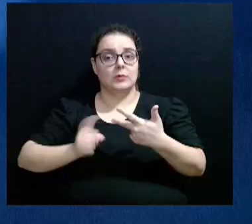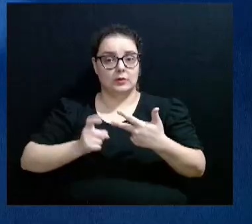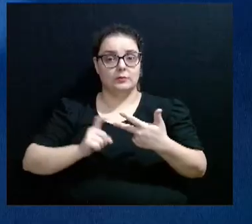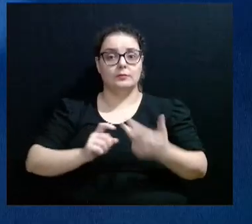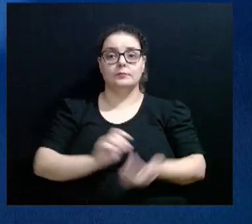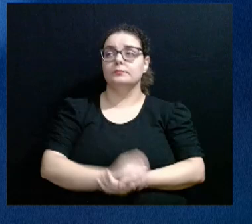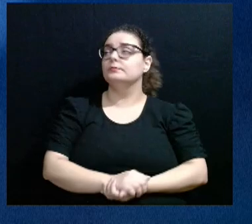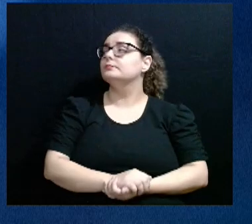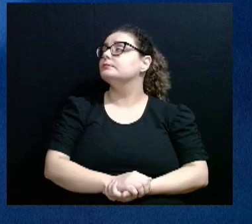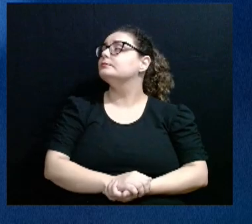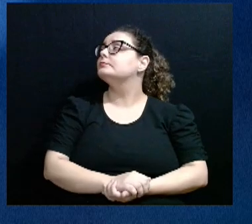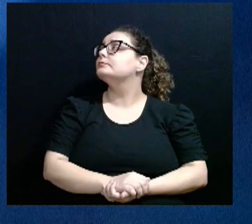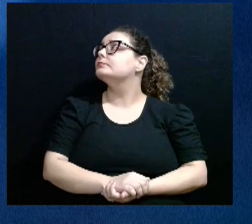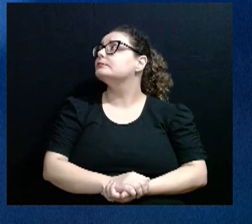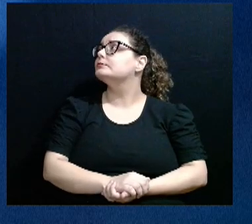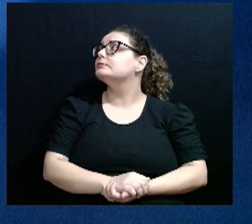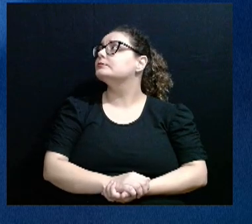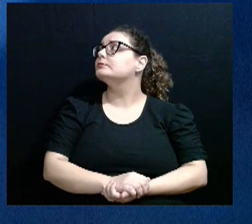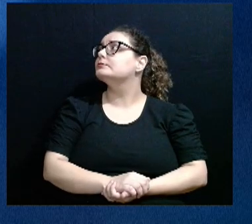A Lei